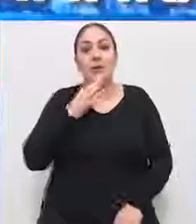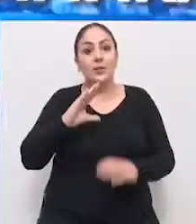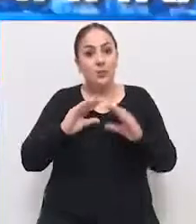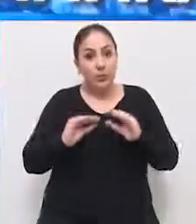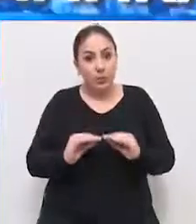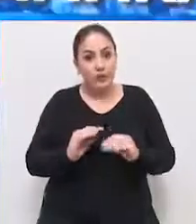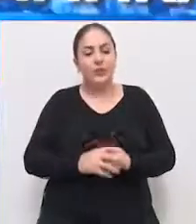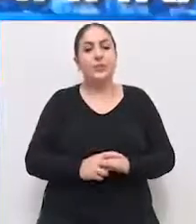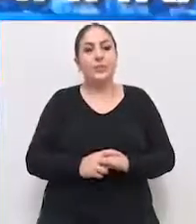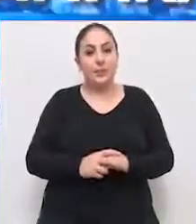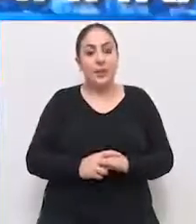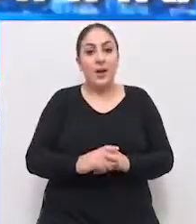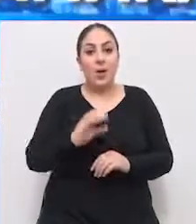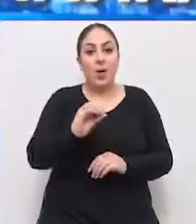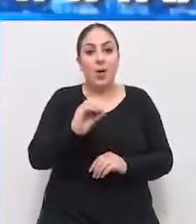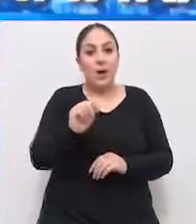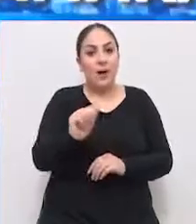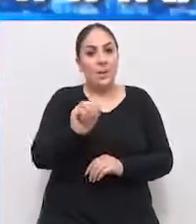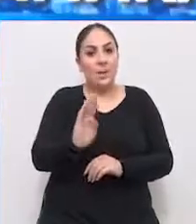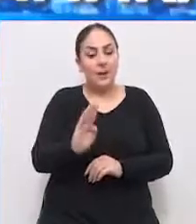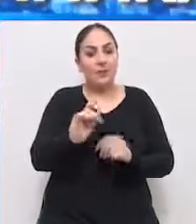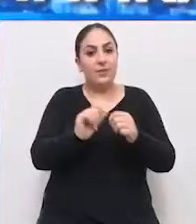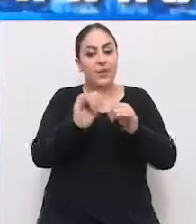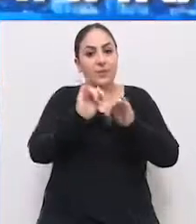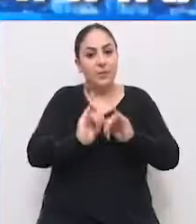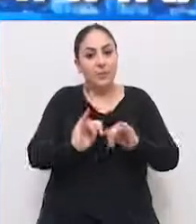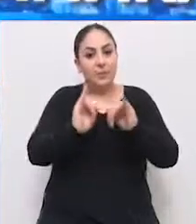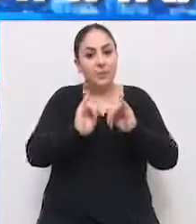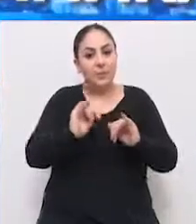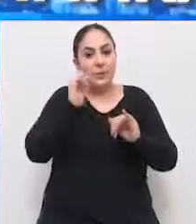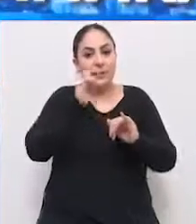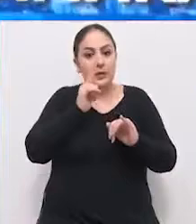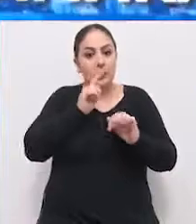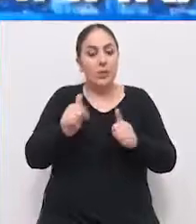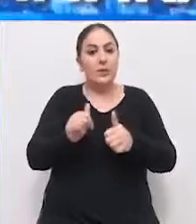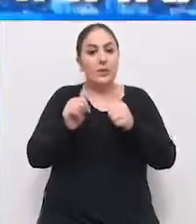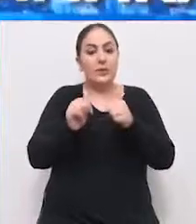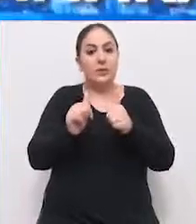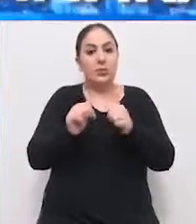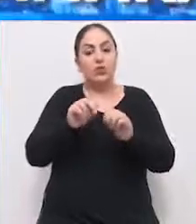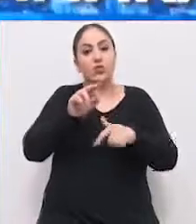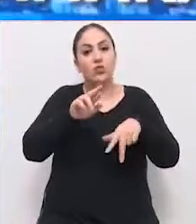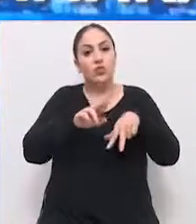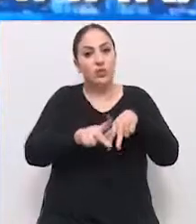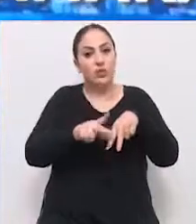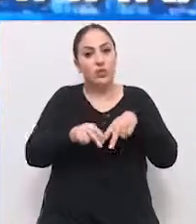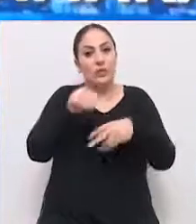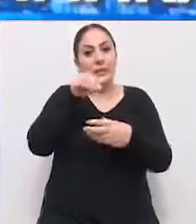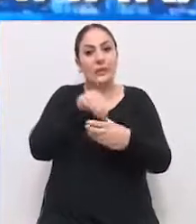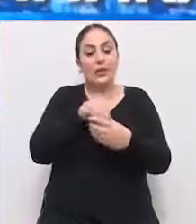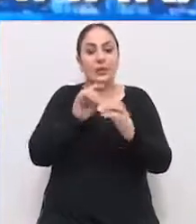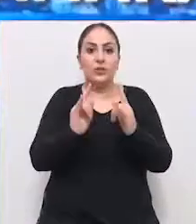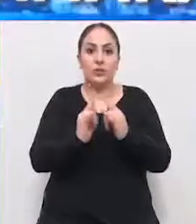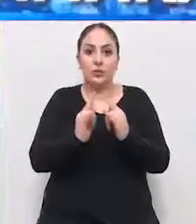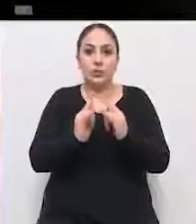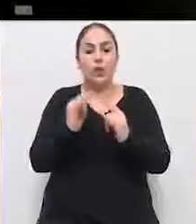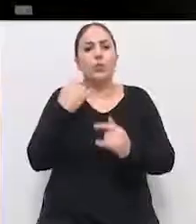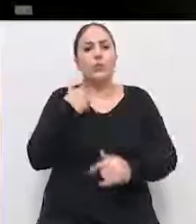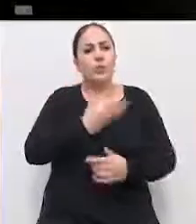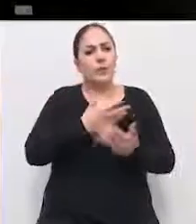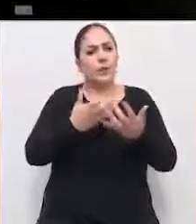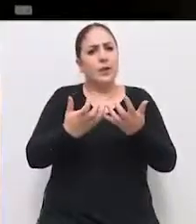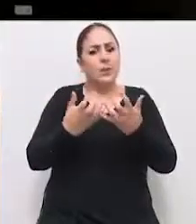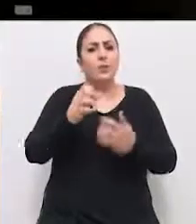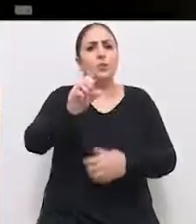Olá, boa noite. Ordem dos Advogados lança campanha para a paridade de gênero dentro da instituição.